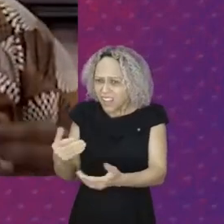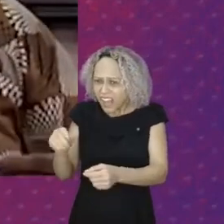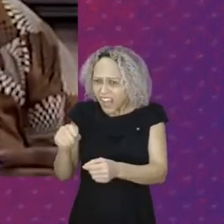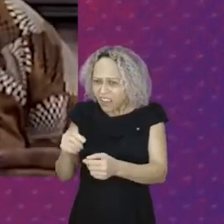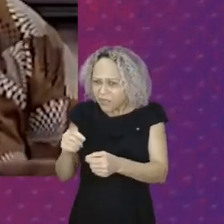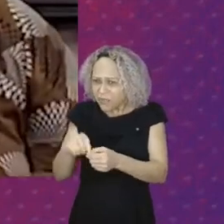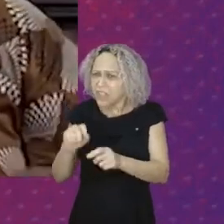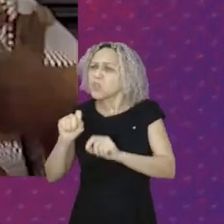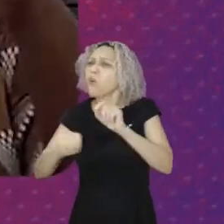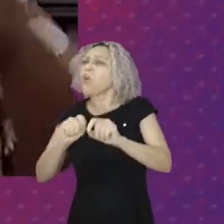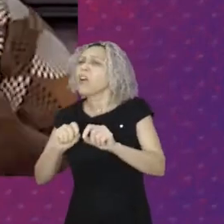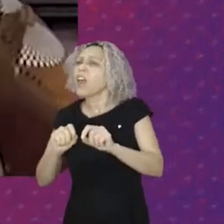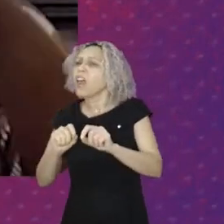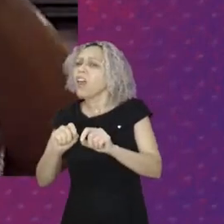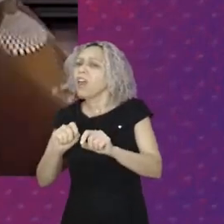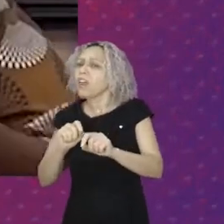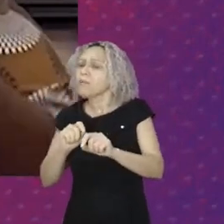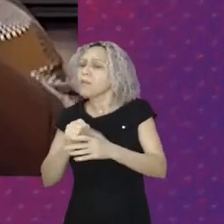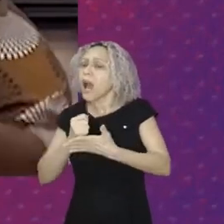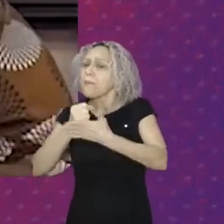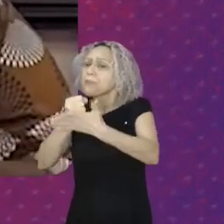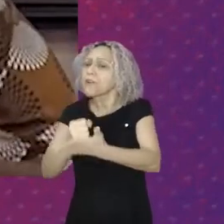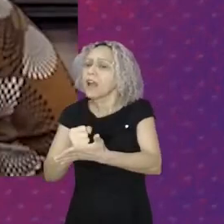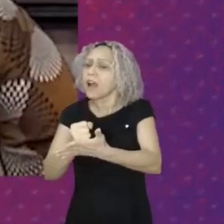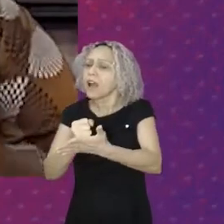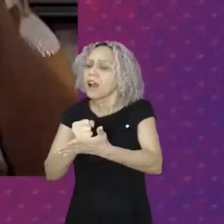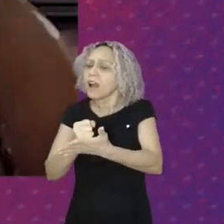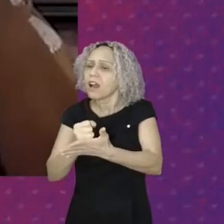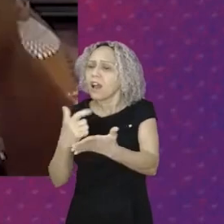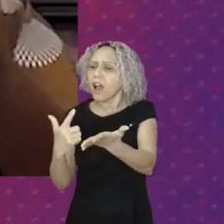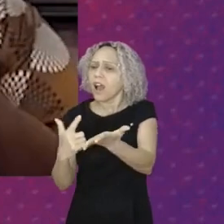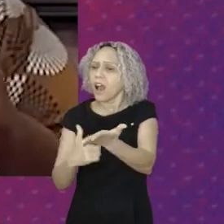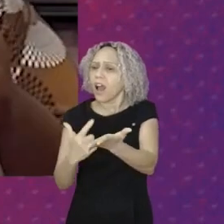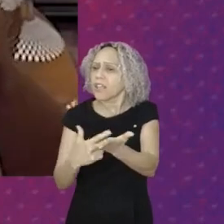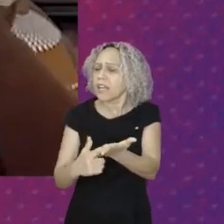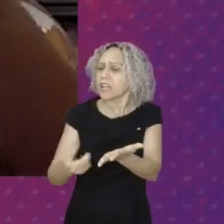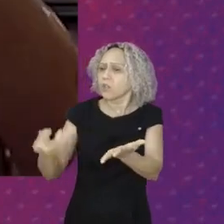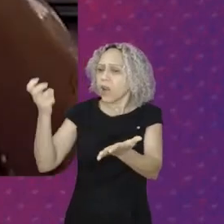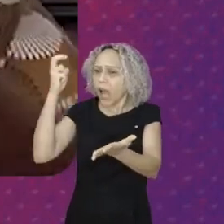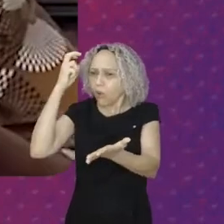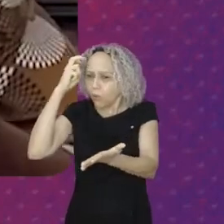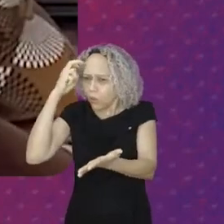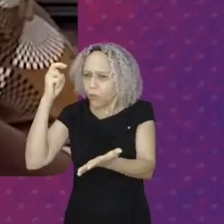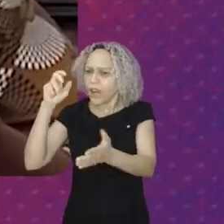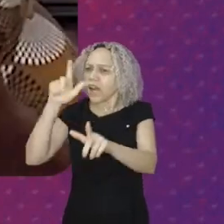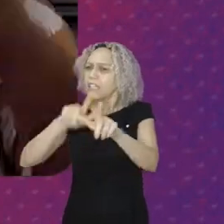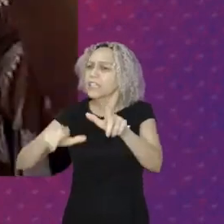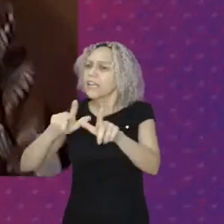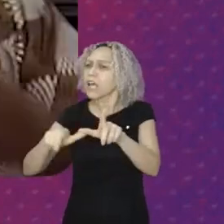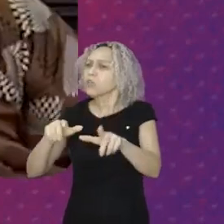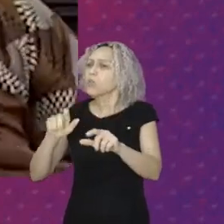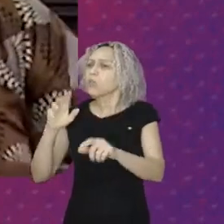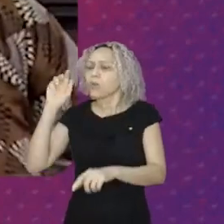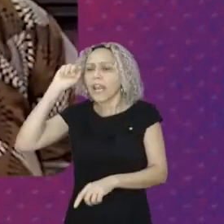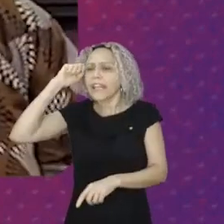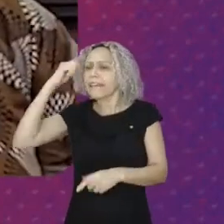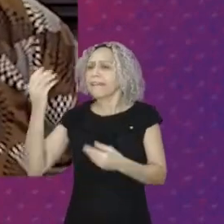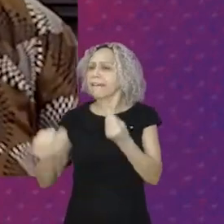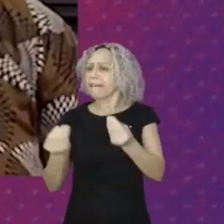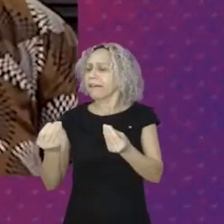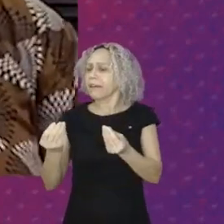é uma sociedade que vive uma tensão ética. Por quê? Porque o racismo ele está